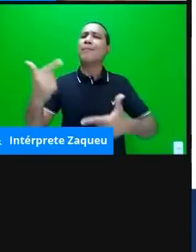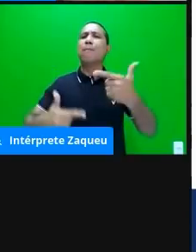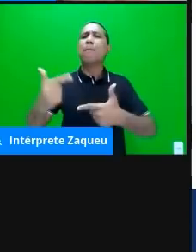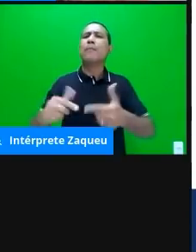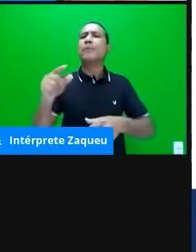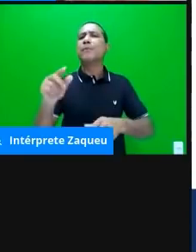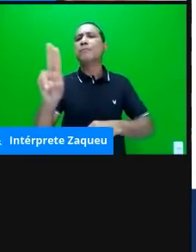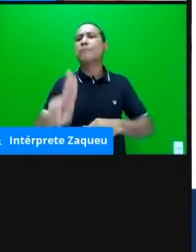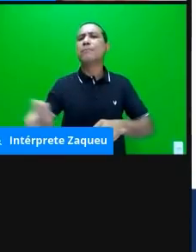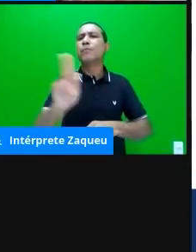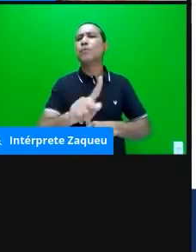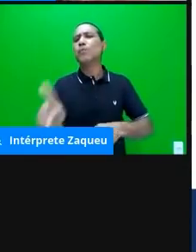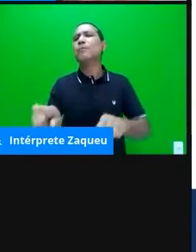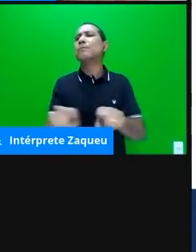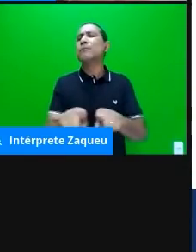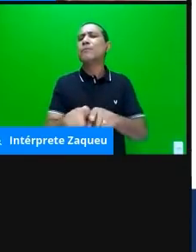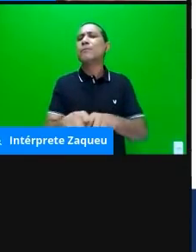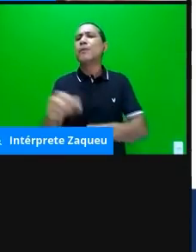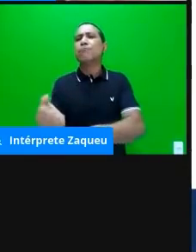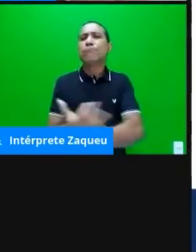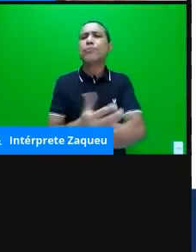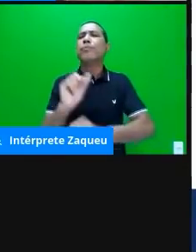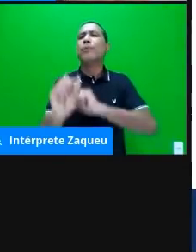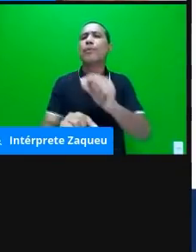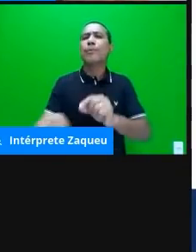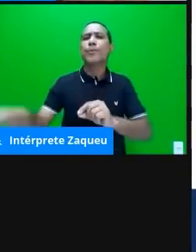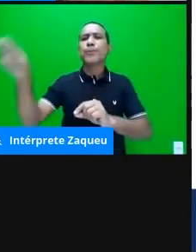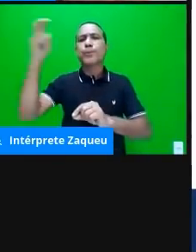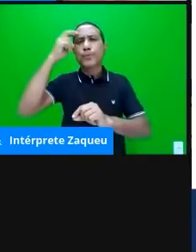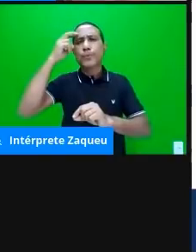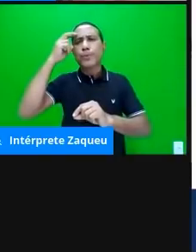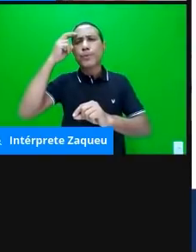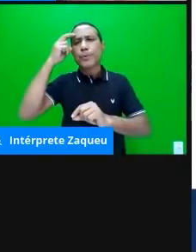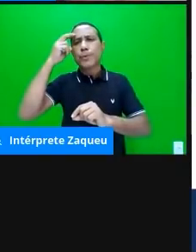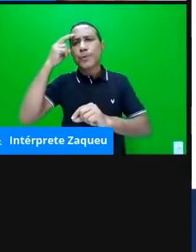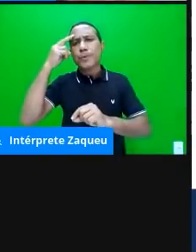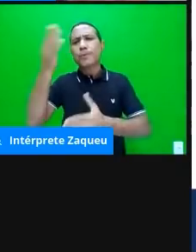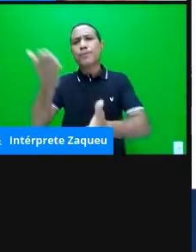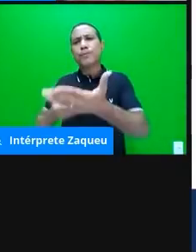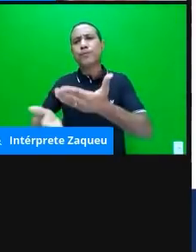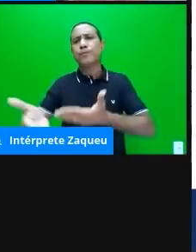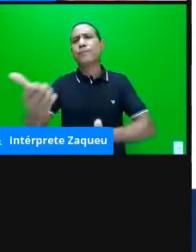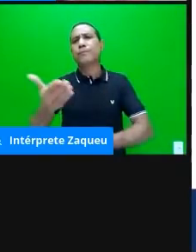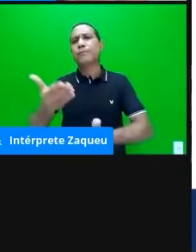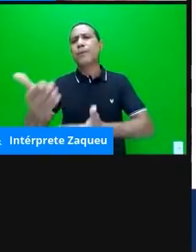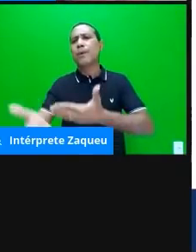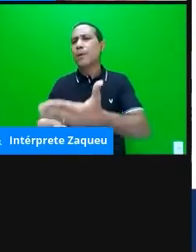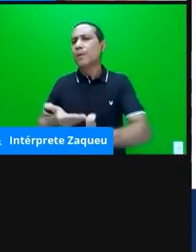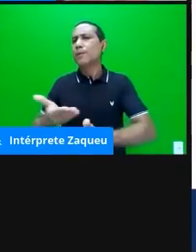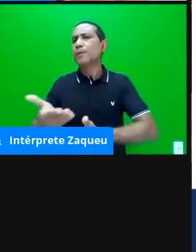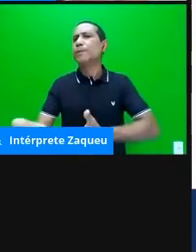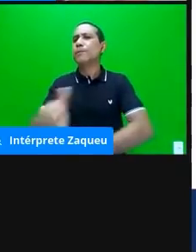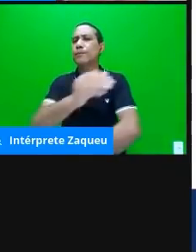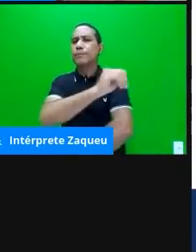ter sensibilidade cultural, ter também colaboração e interação com nossos alunos.